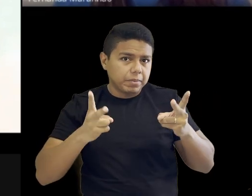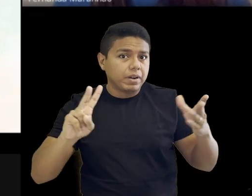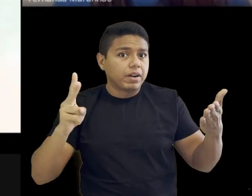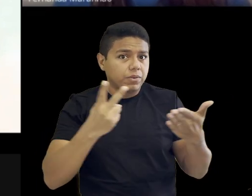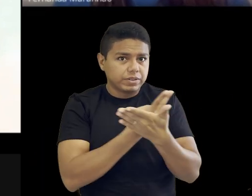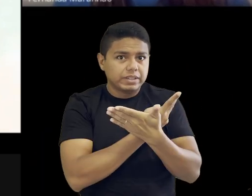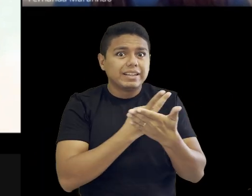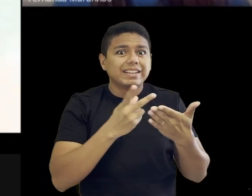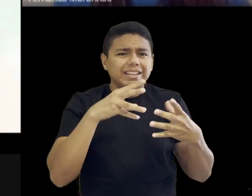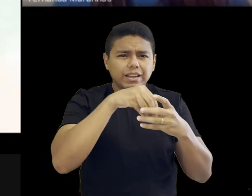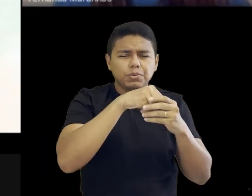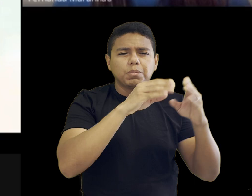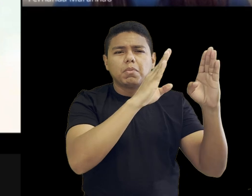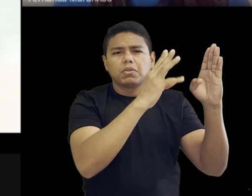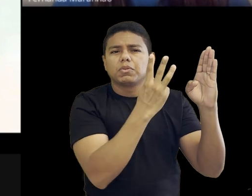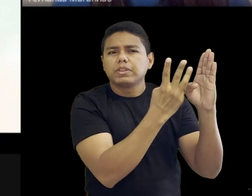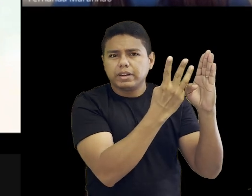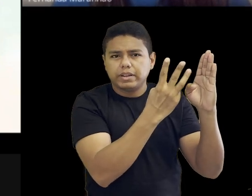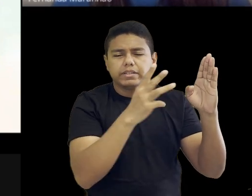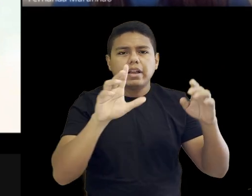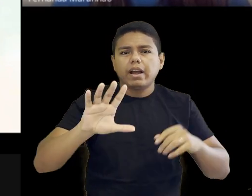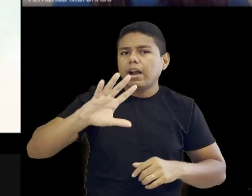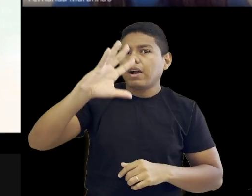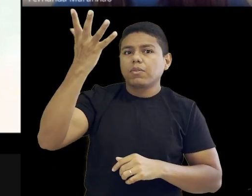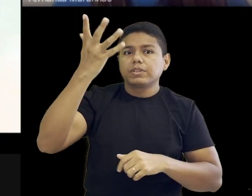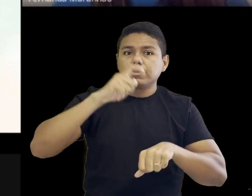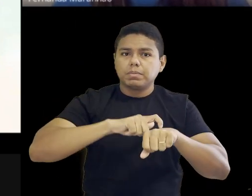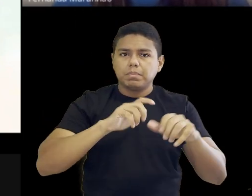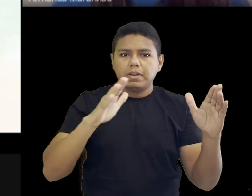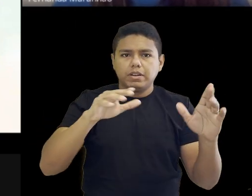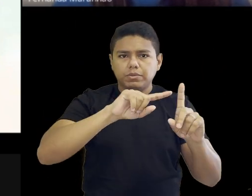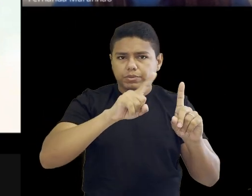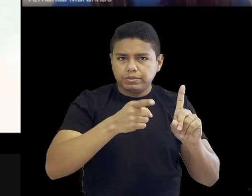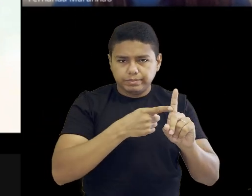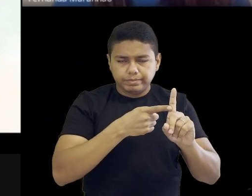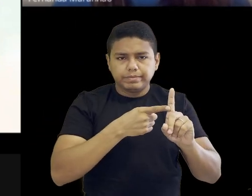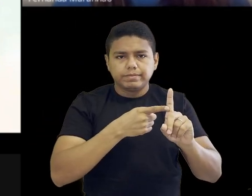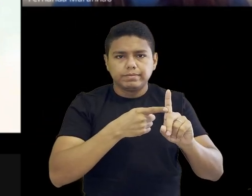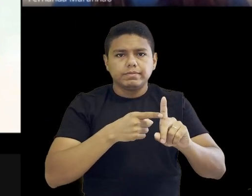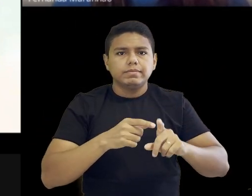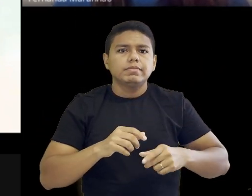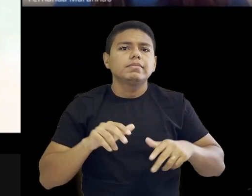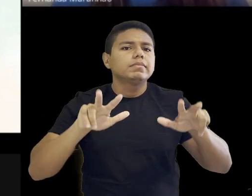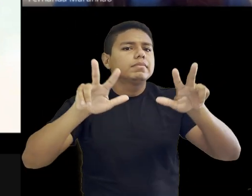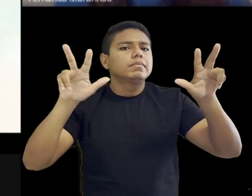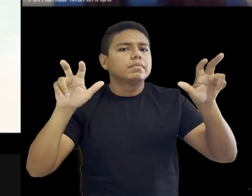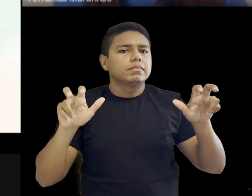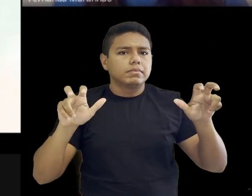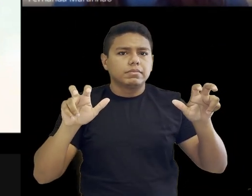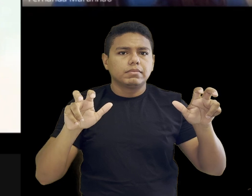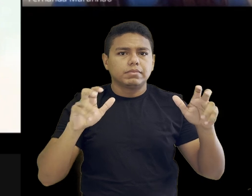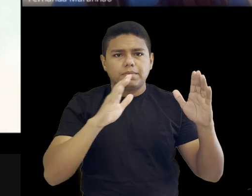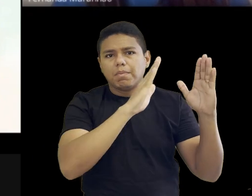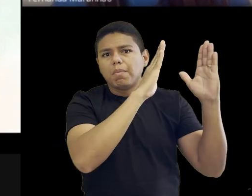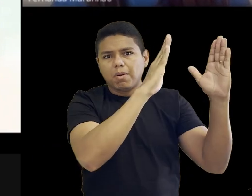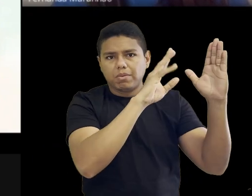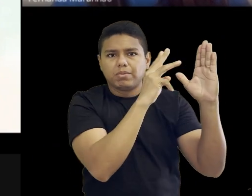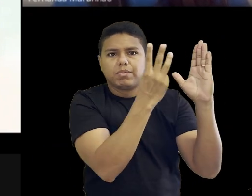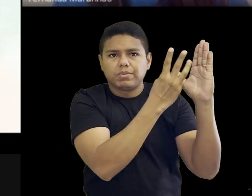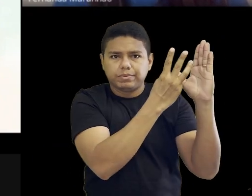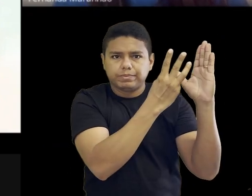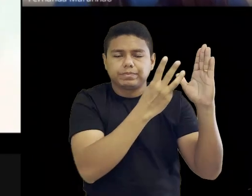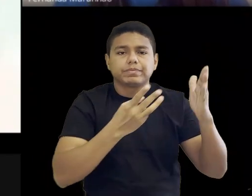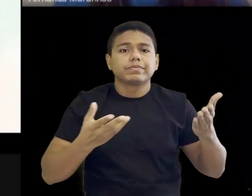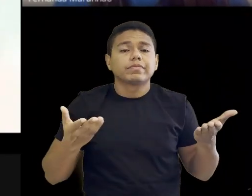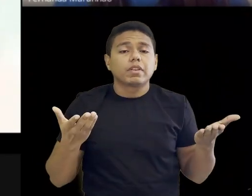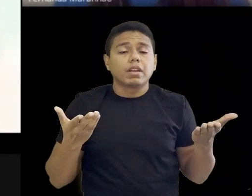uma condição que encontramos no módulo 3 do nosso curso, intercorrências na gestação, é o tema do